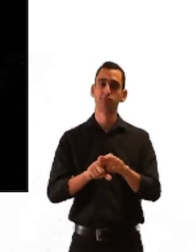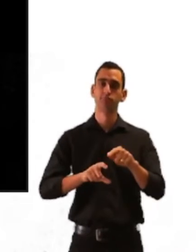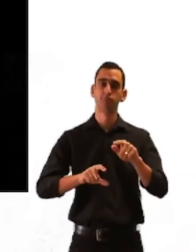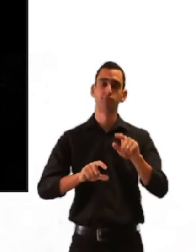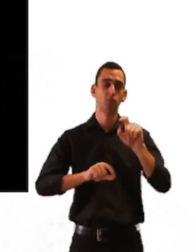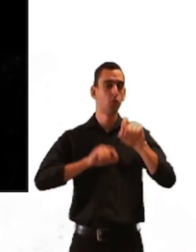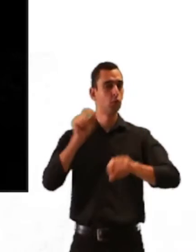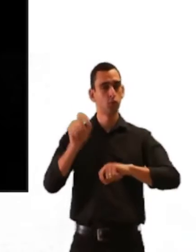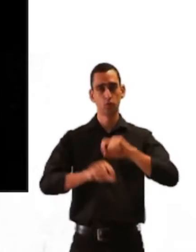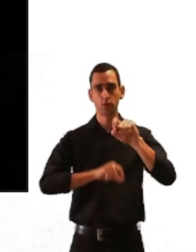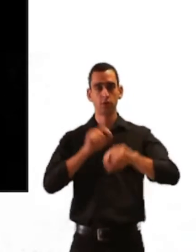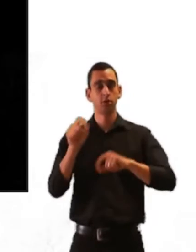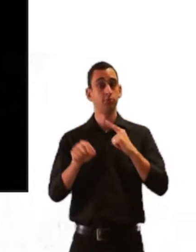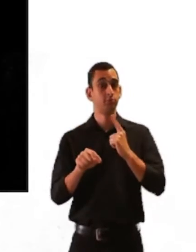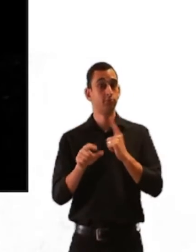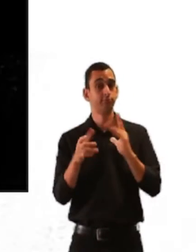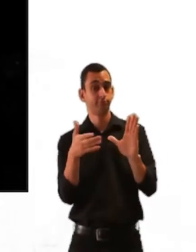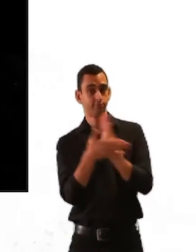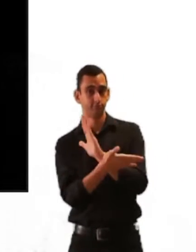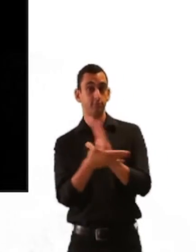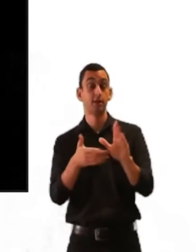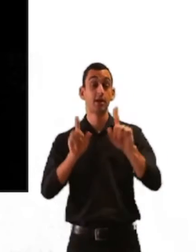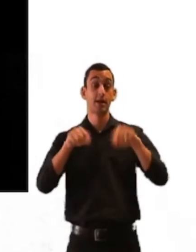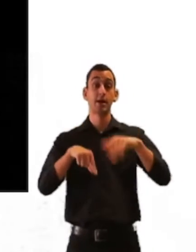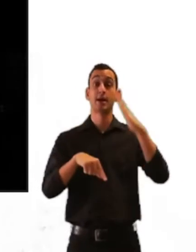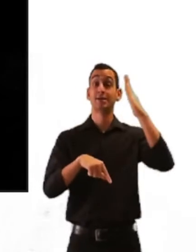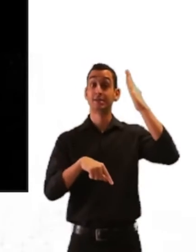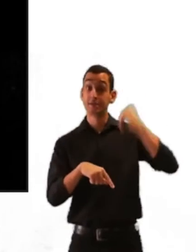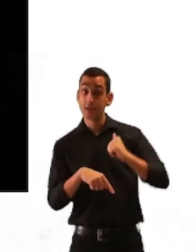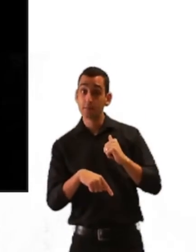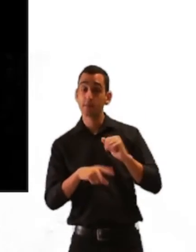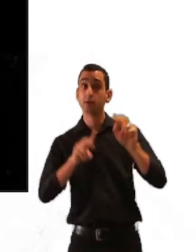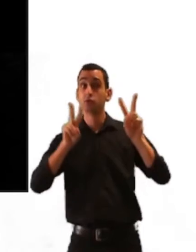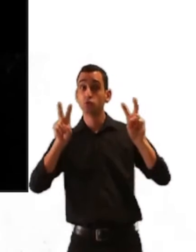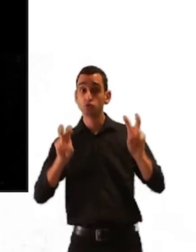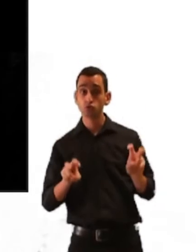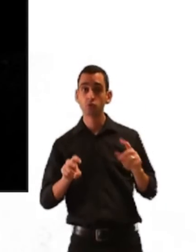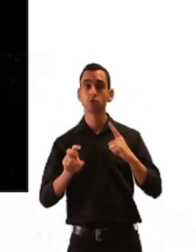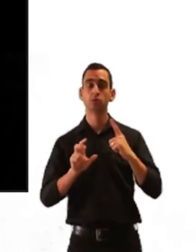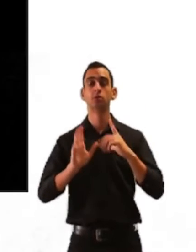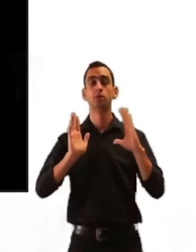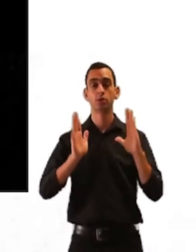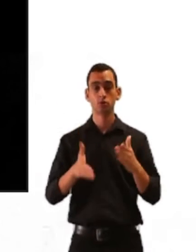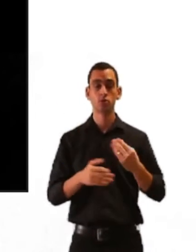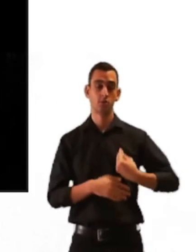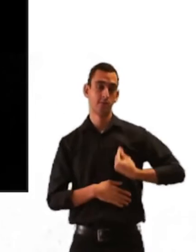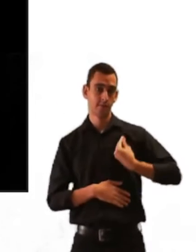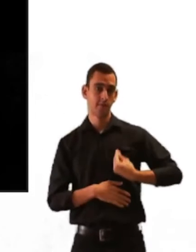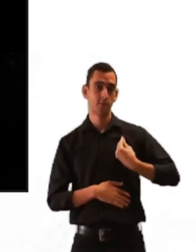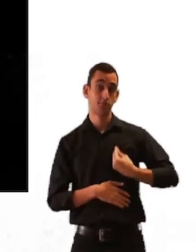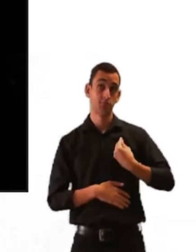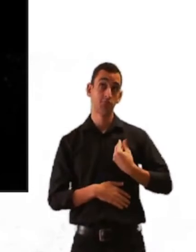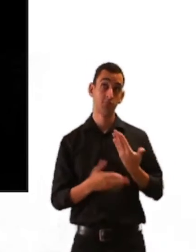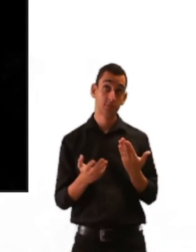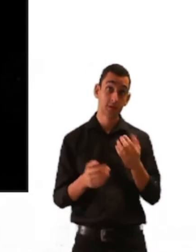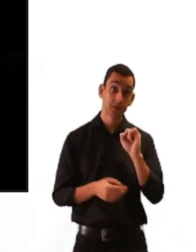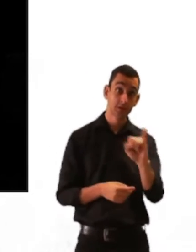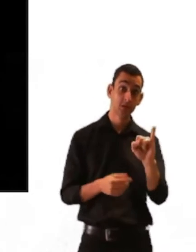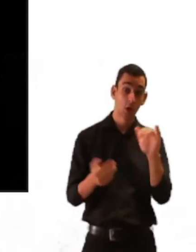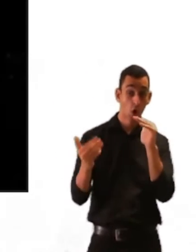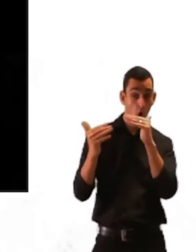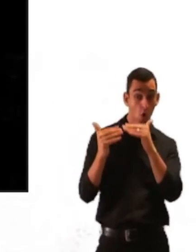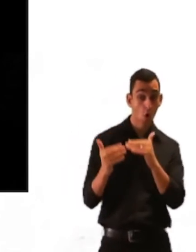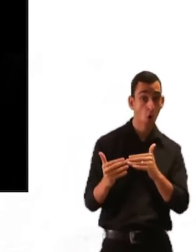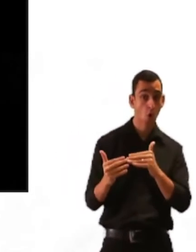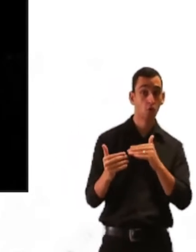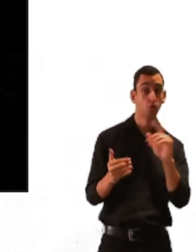De pelo menos assim a gente saber, né? E que isso existe, concordar ou não é uma análise